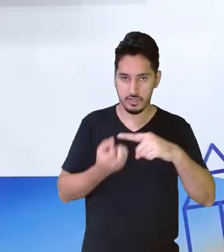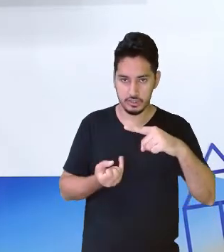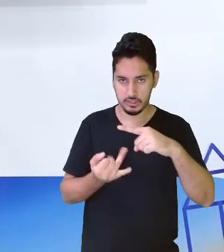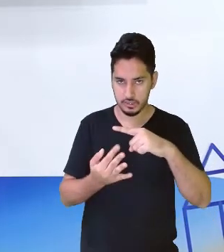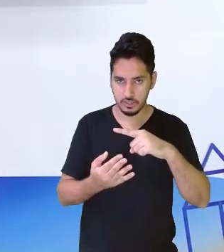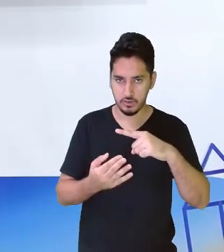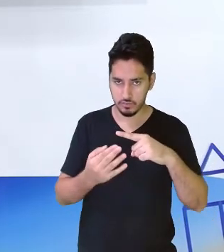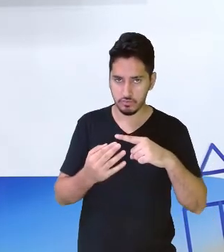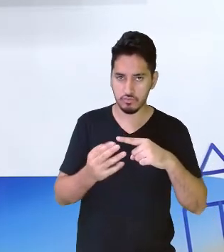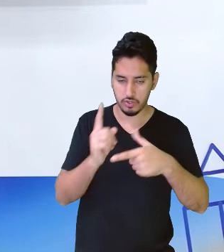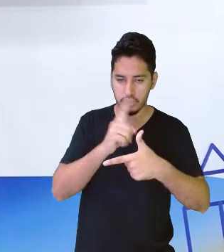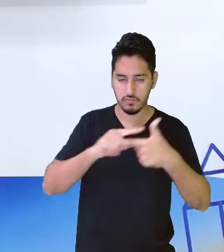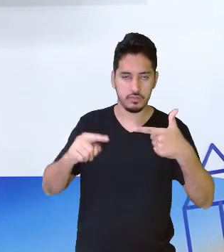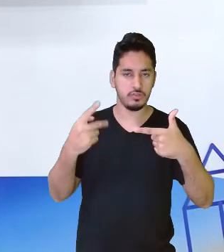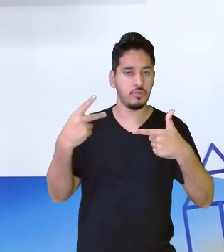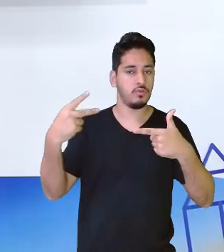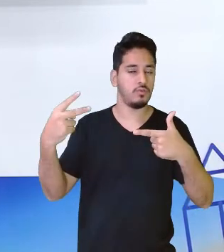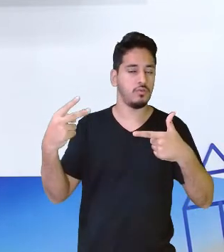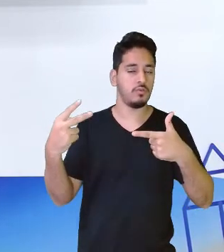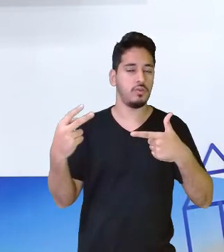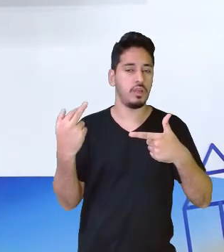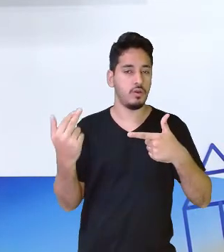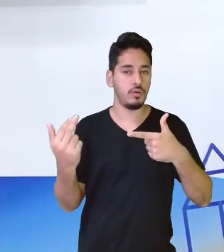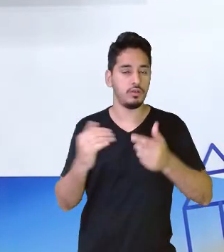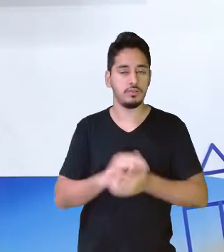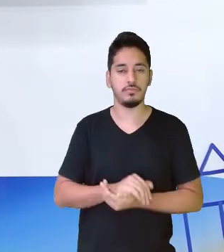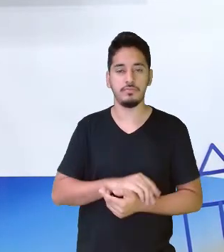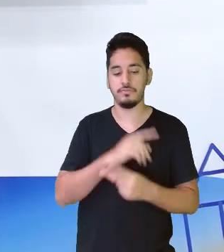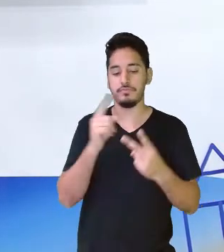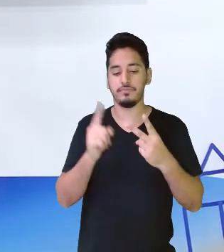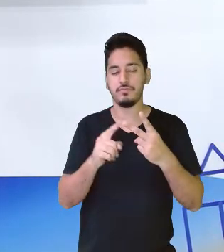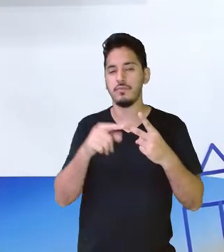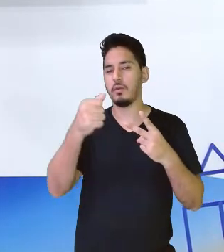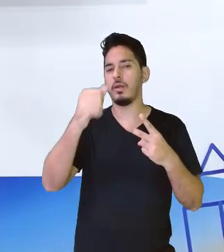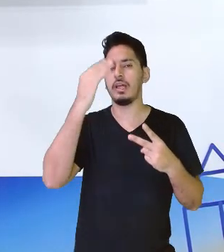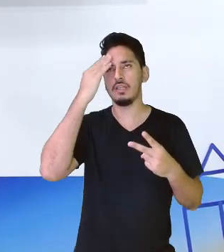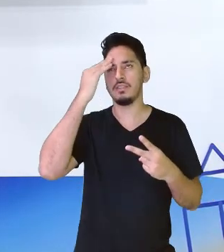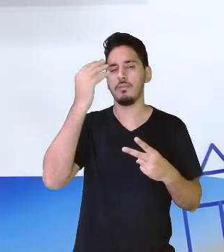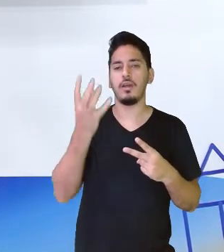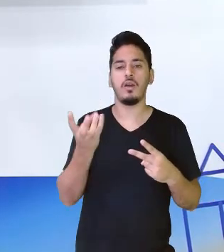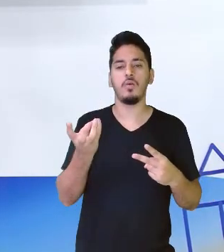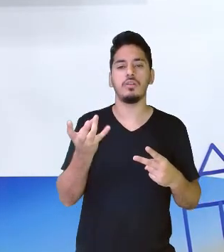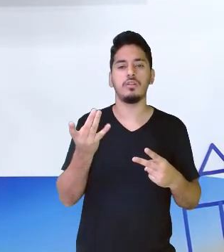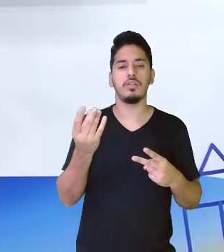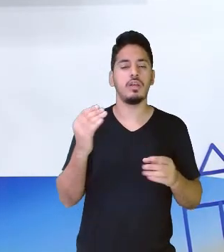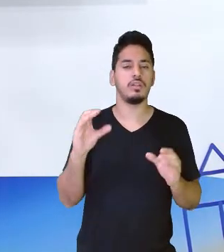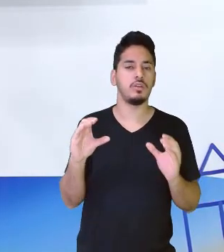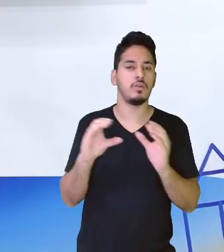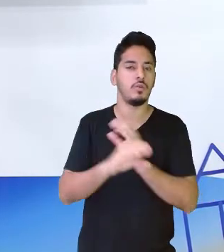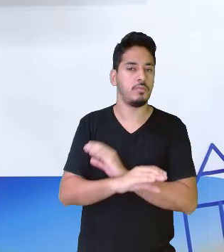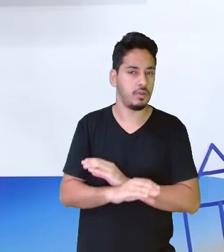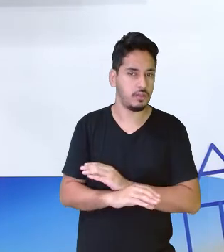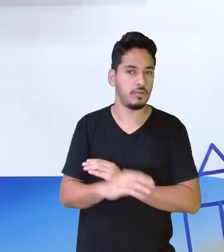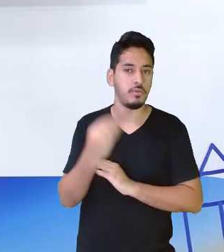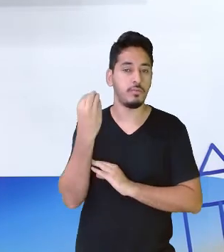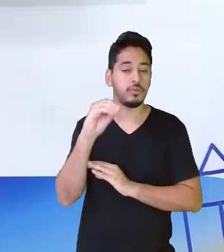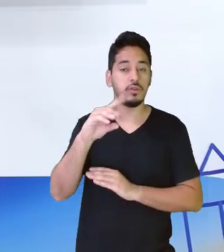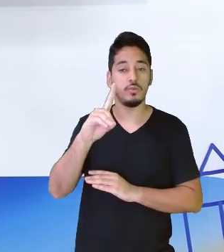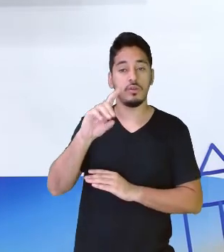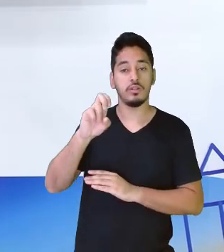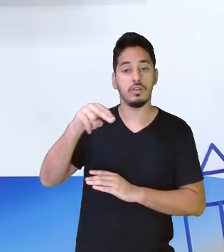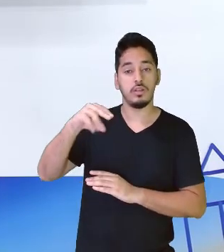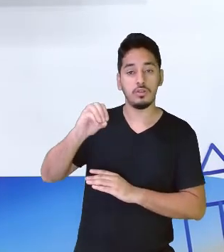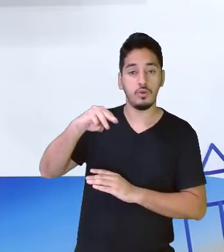partes iguais. Número 1. Você precisa saber a quantidade total de divisão para botar no